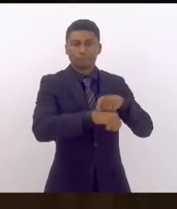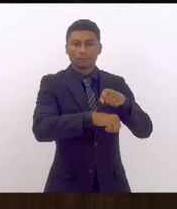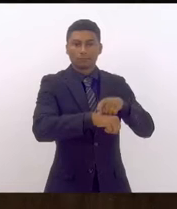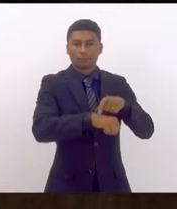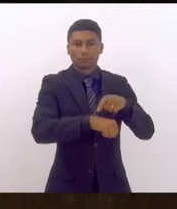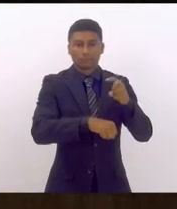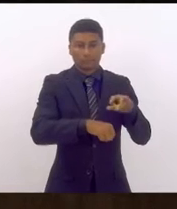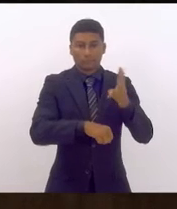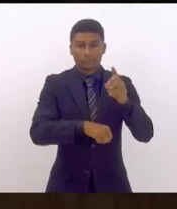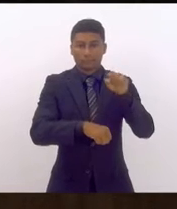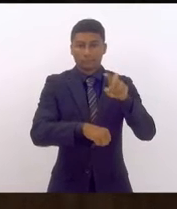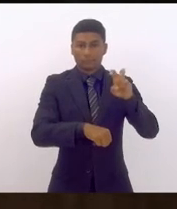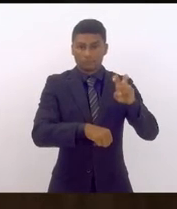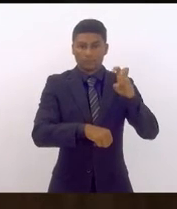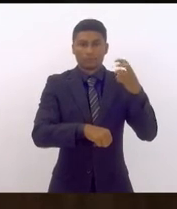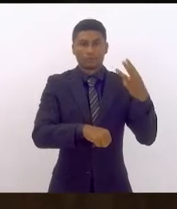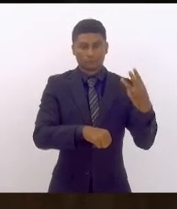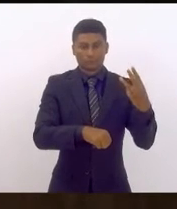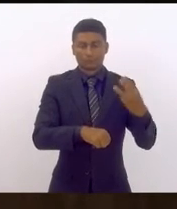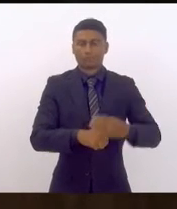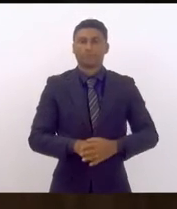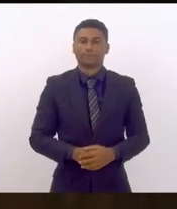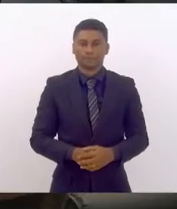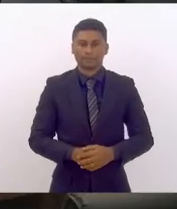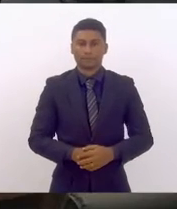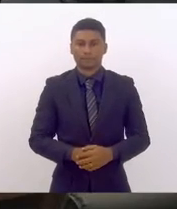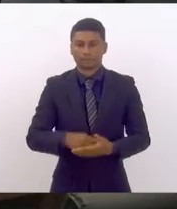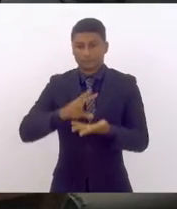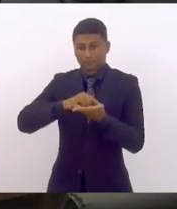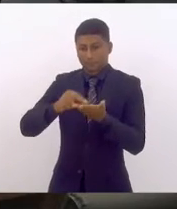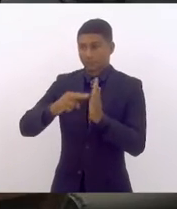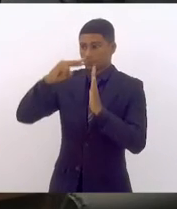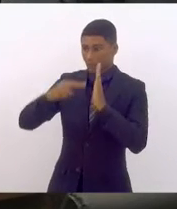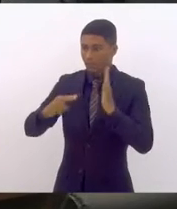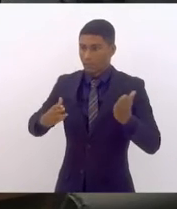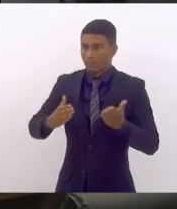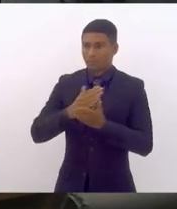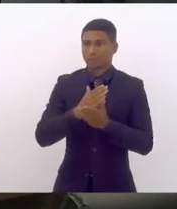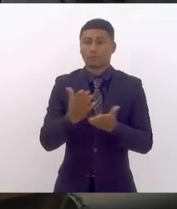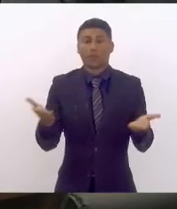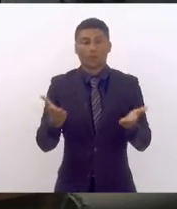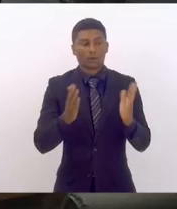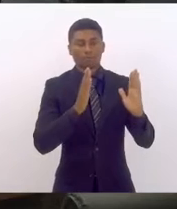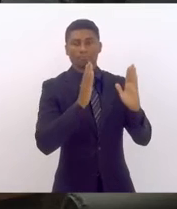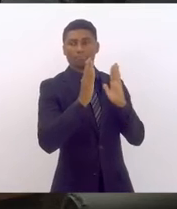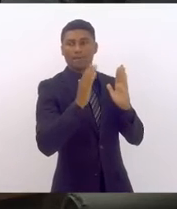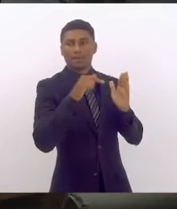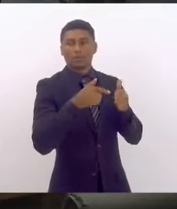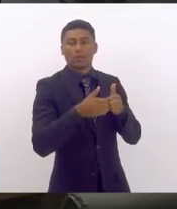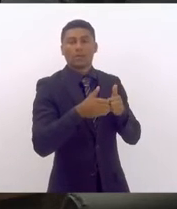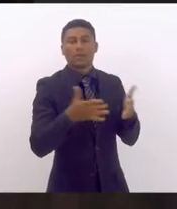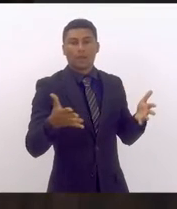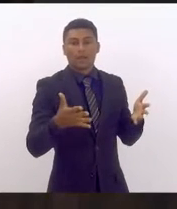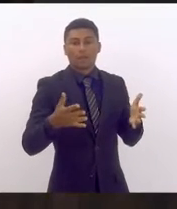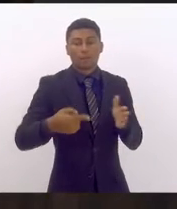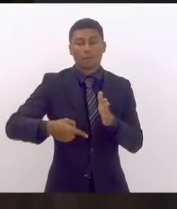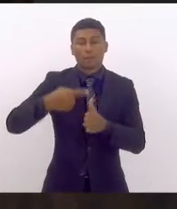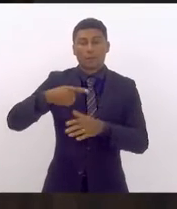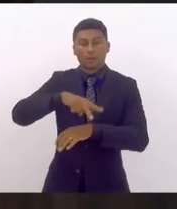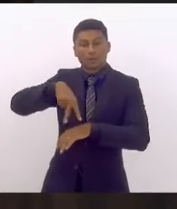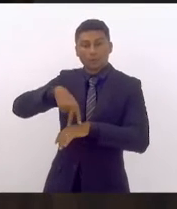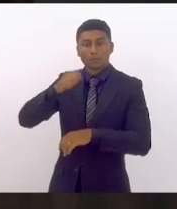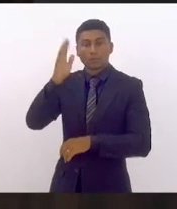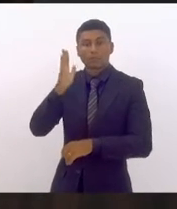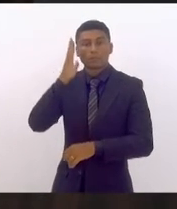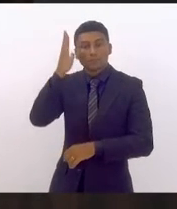e 53 minutos passa seu expediente Inicial com o primeiro orador